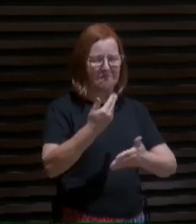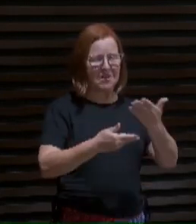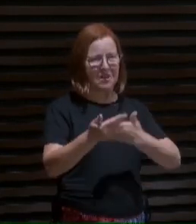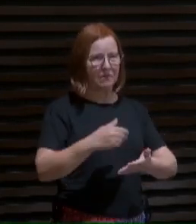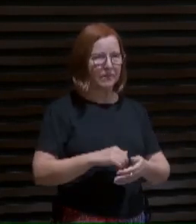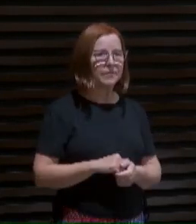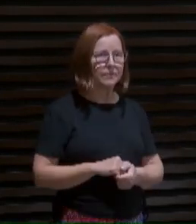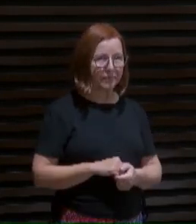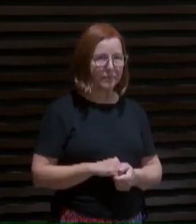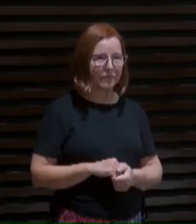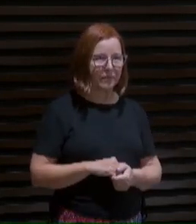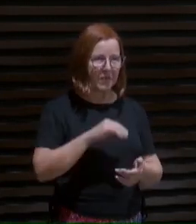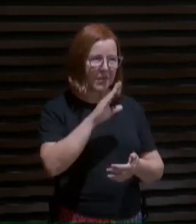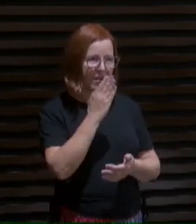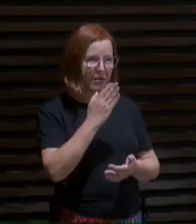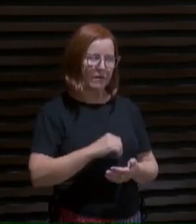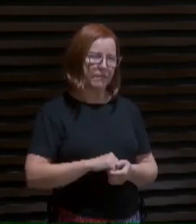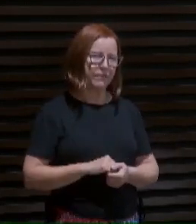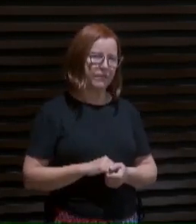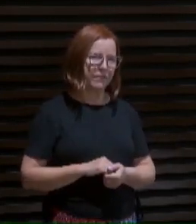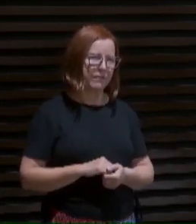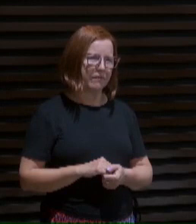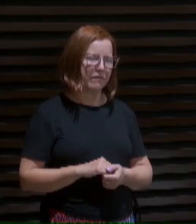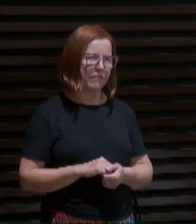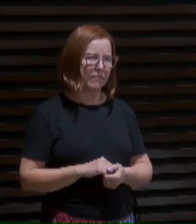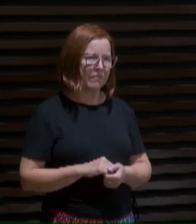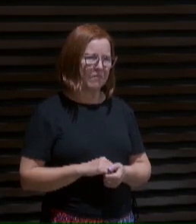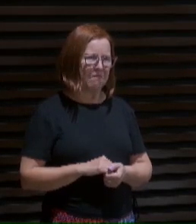relacionamentos. Traidores, atrevidos,